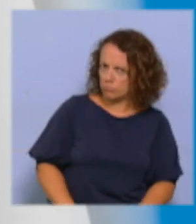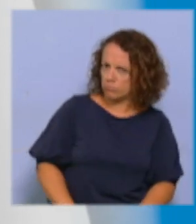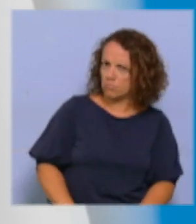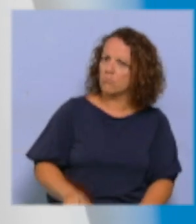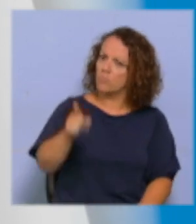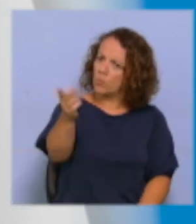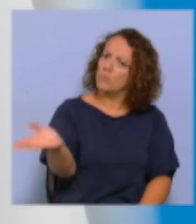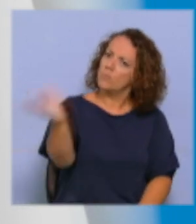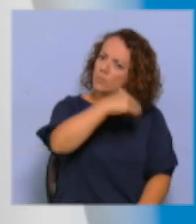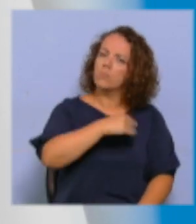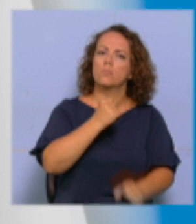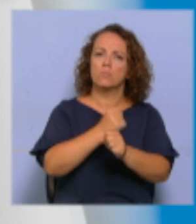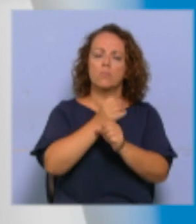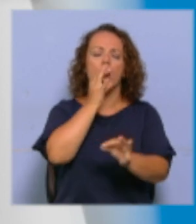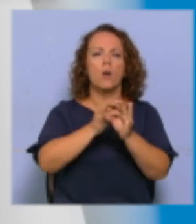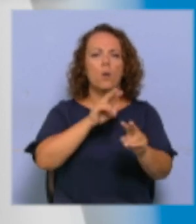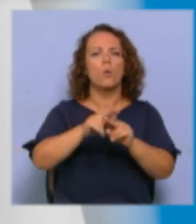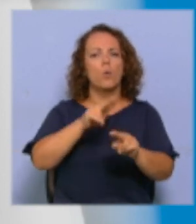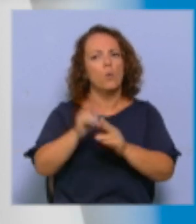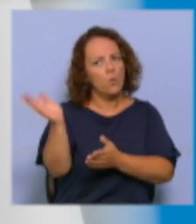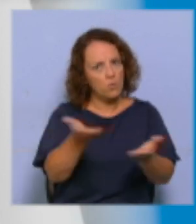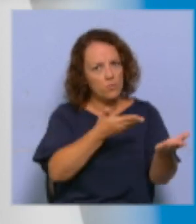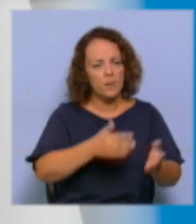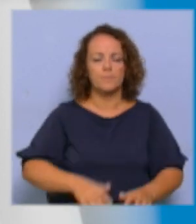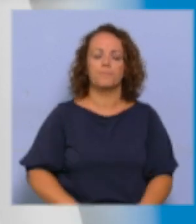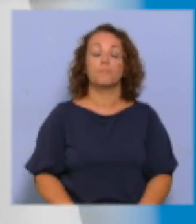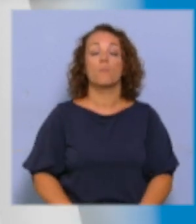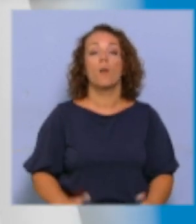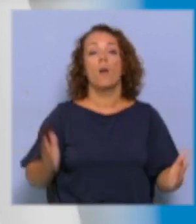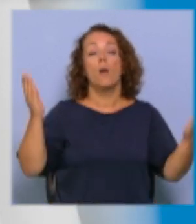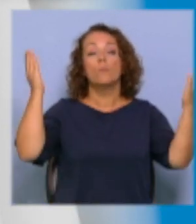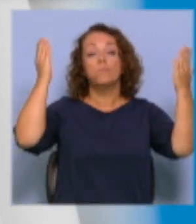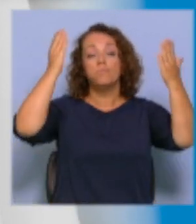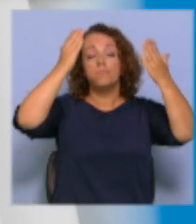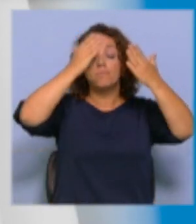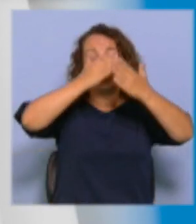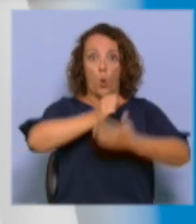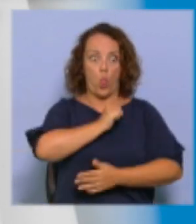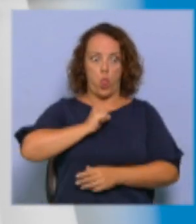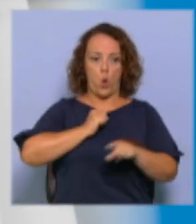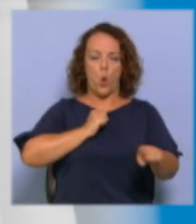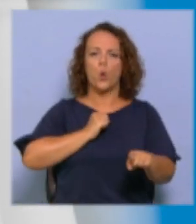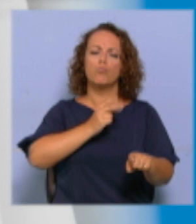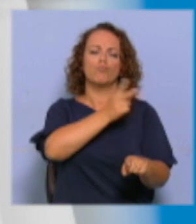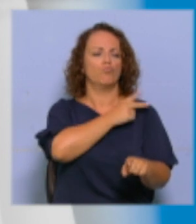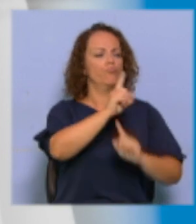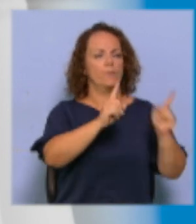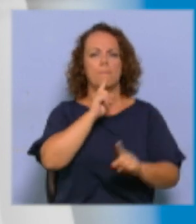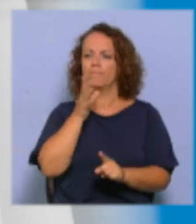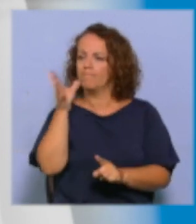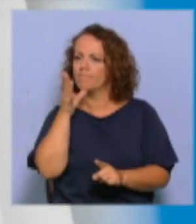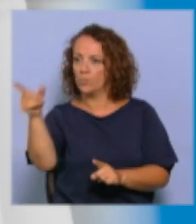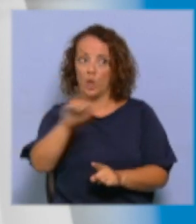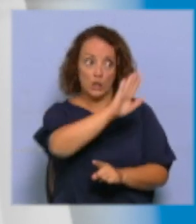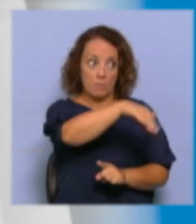para a minha vinha. Ao anoitecer, o dono da vinha disse ao capataz: Chama os trabalhadores e